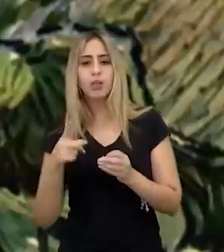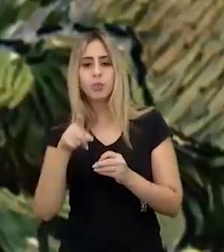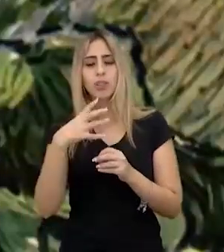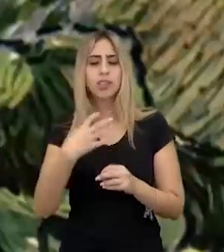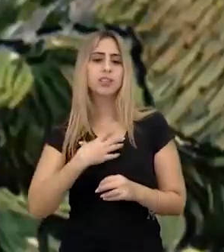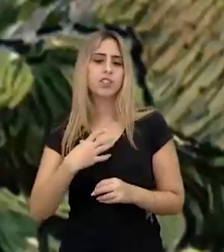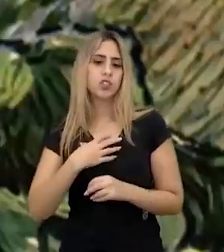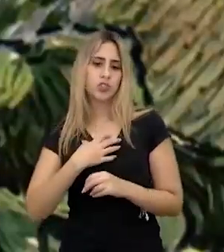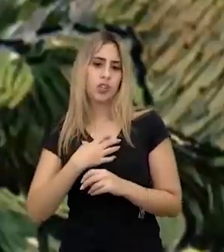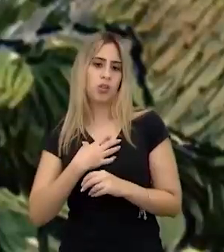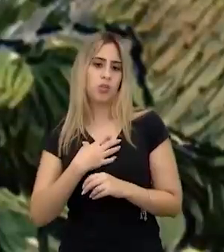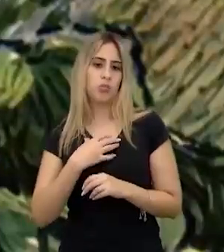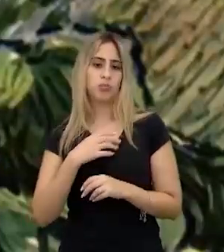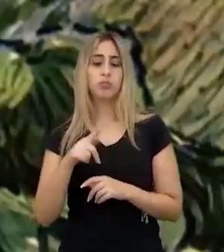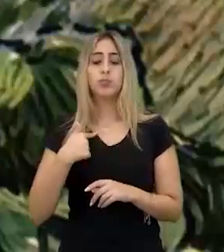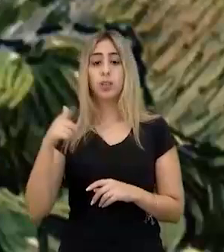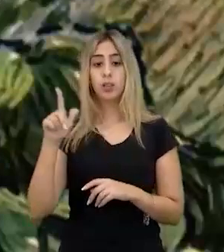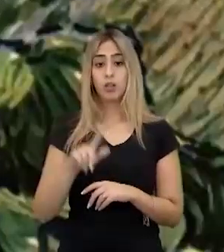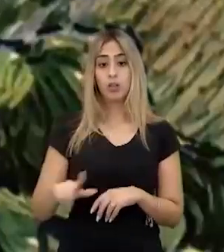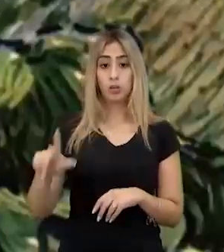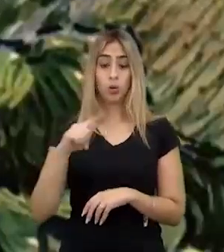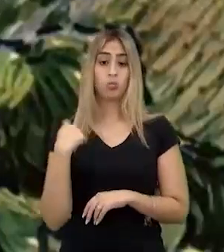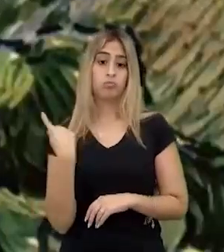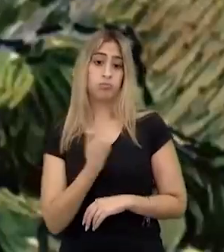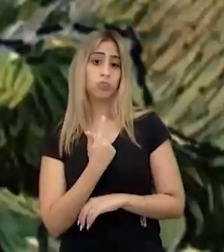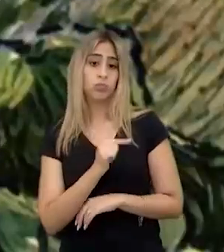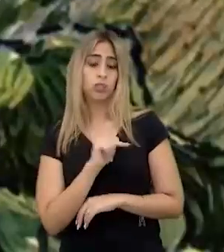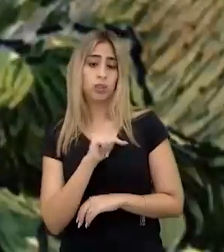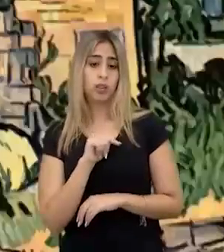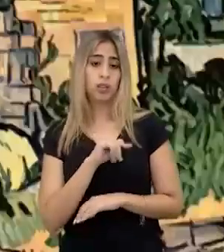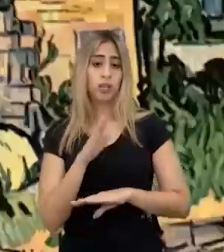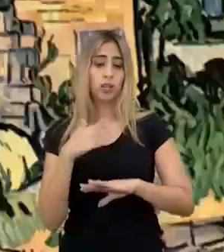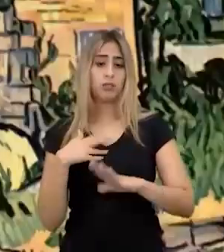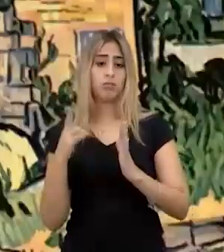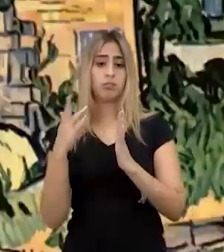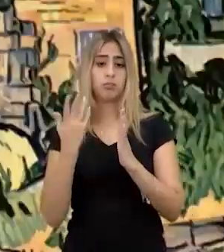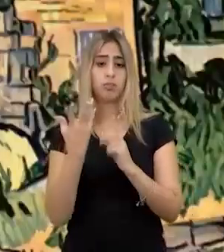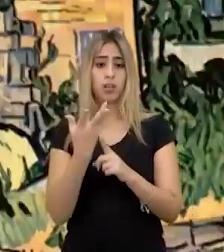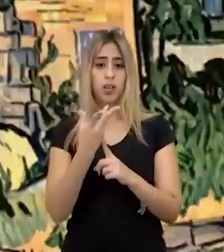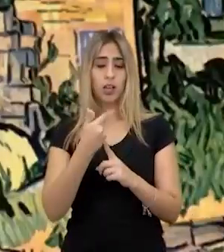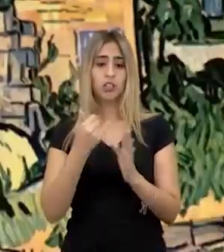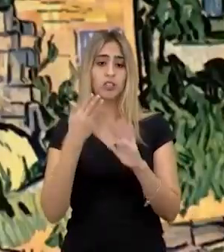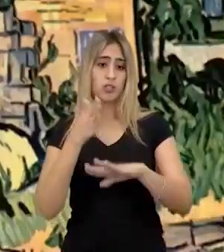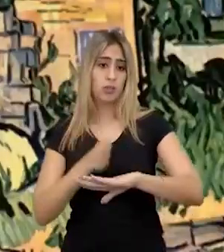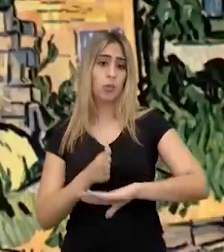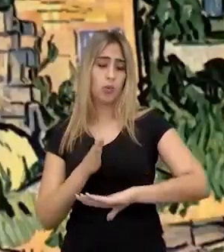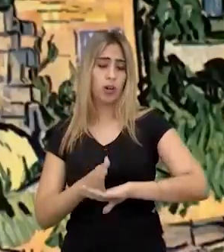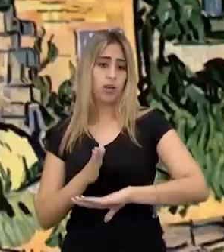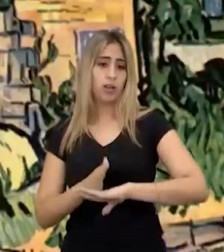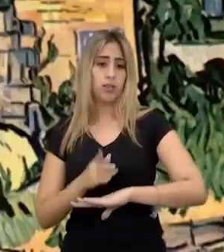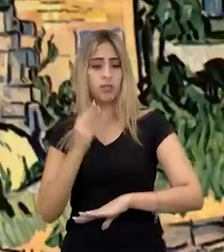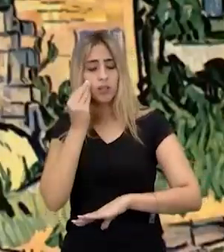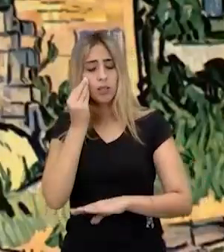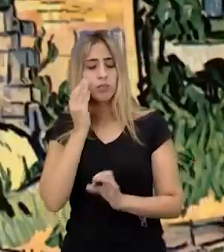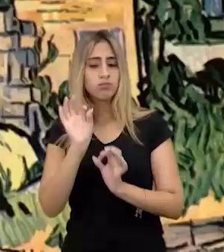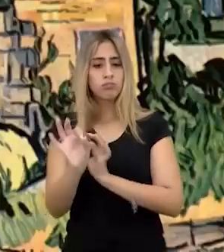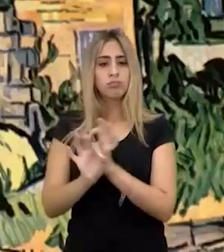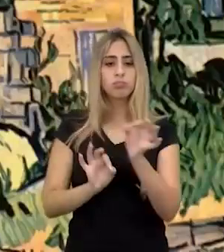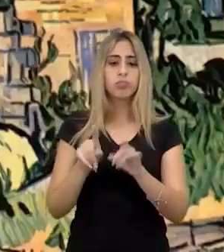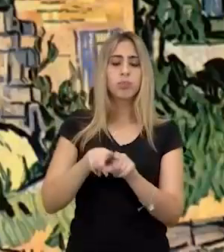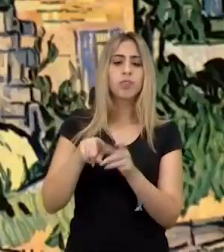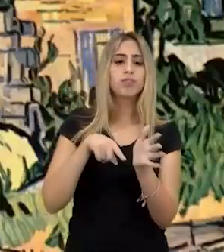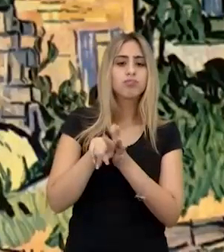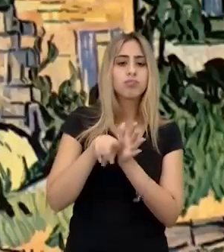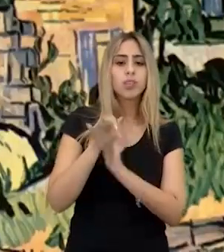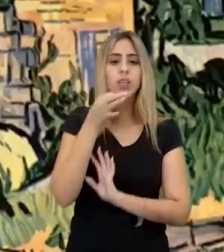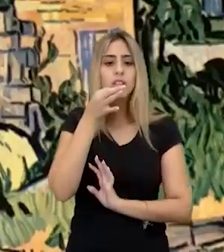estilo. Claro que a gente tem também a arte contemporânea que ela vai quebrar esses paradigmas, certo. Vai começar a questionar. Então,